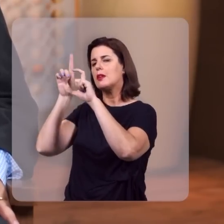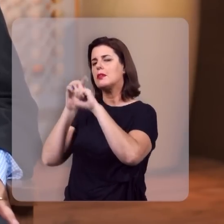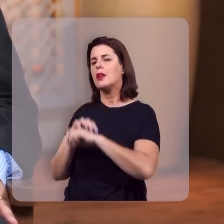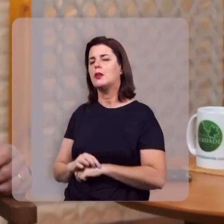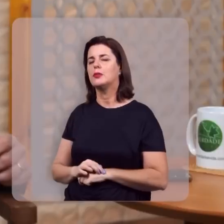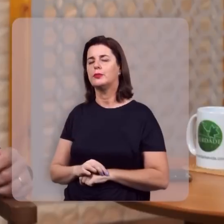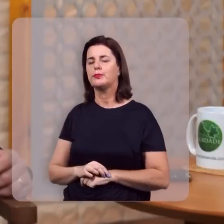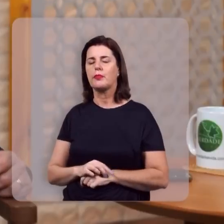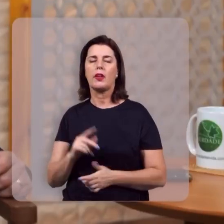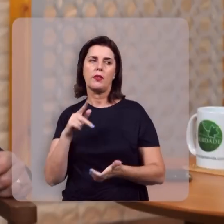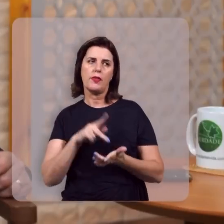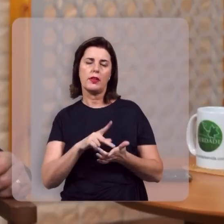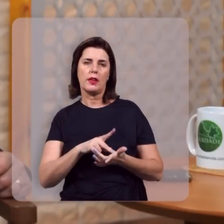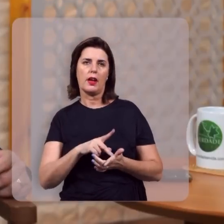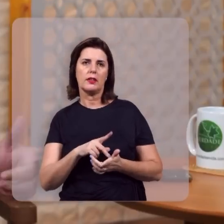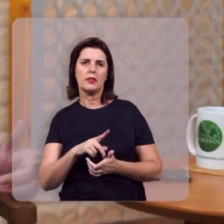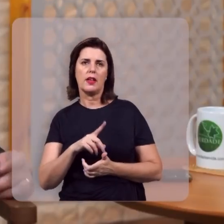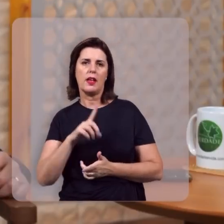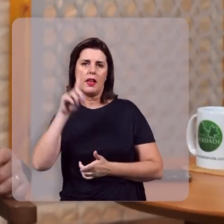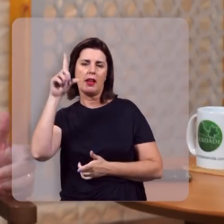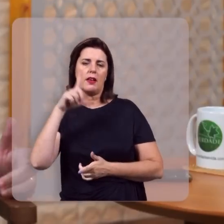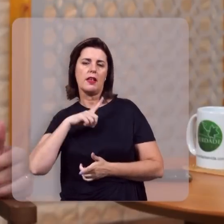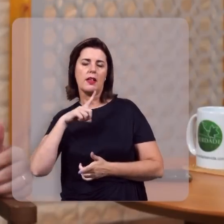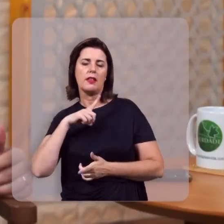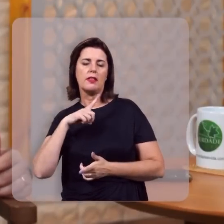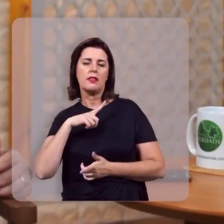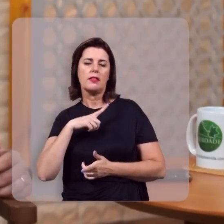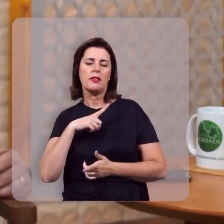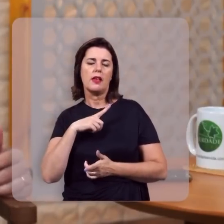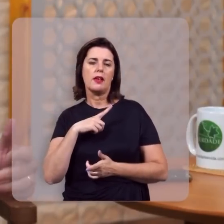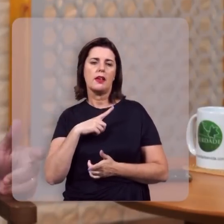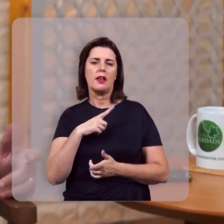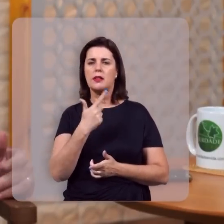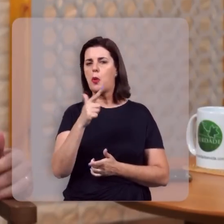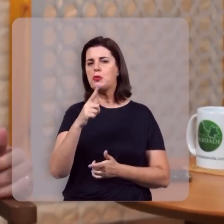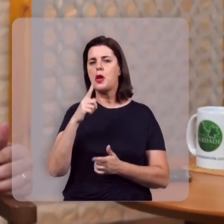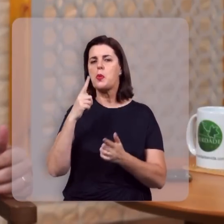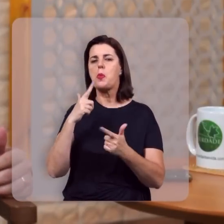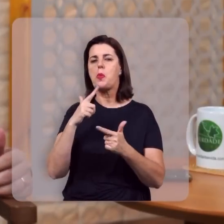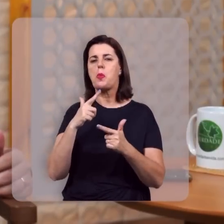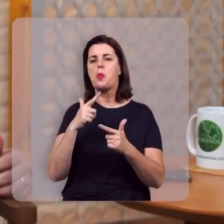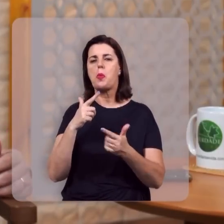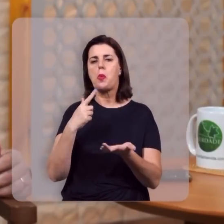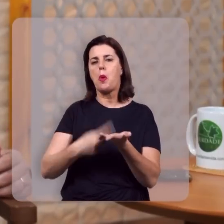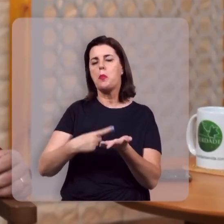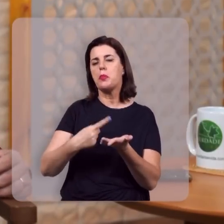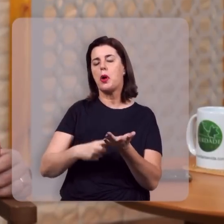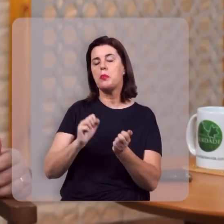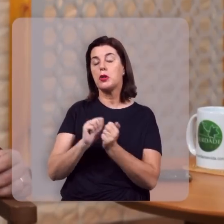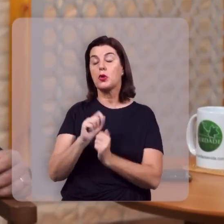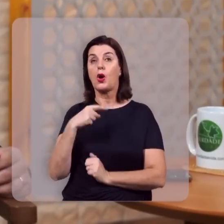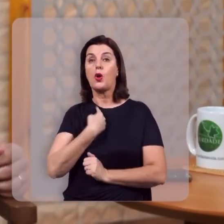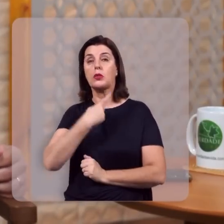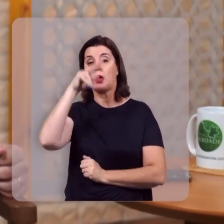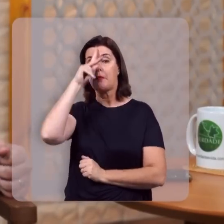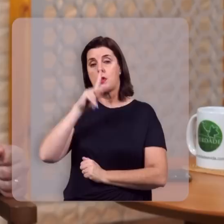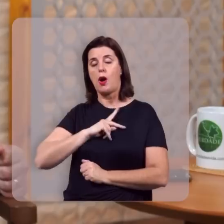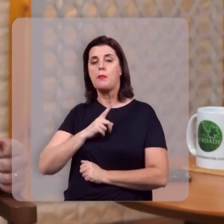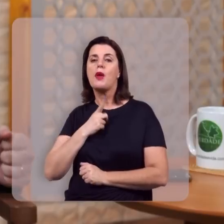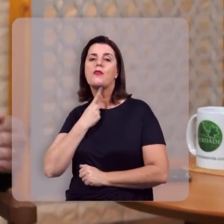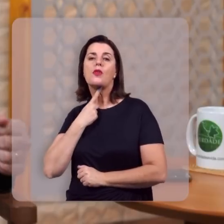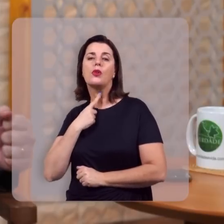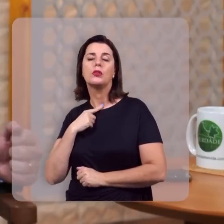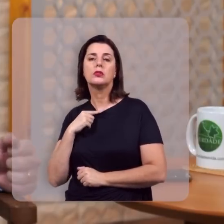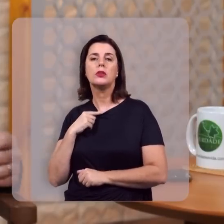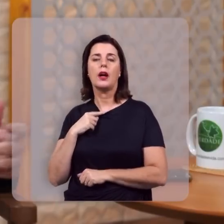meio da tempestade. É verdade. Ele não tem um compromisso com os nossos desejos, com as nossas vontades, com o nosso